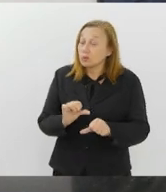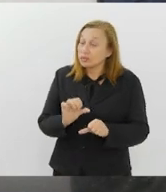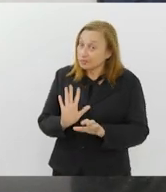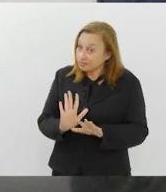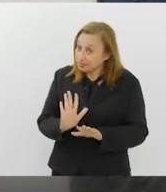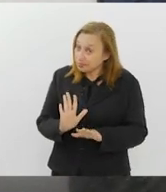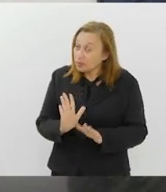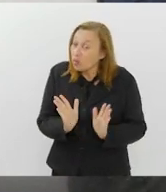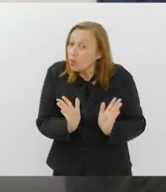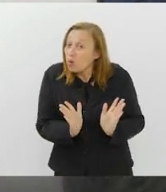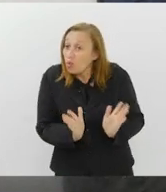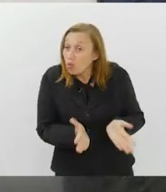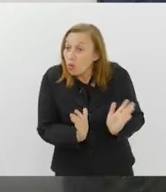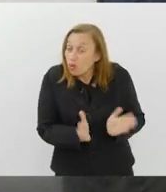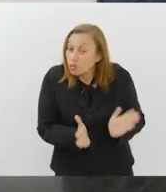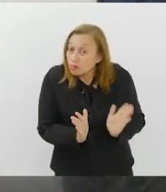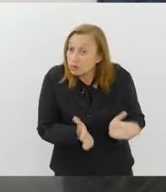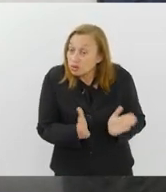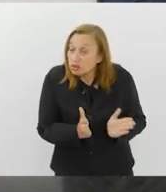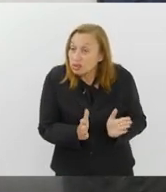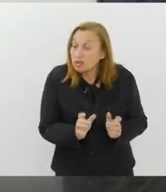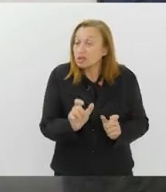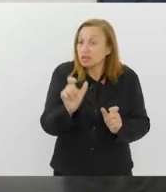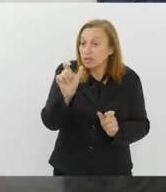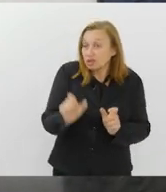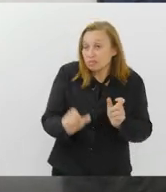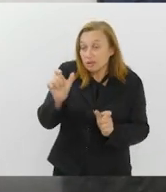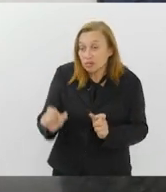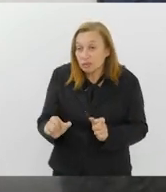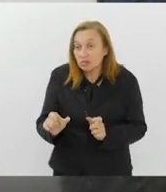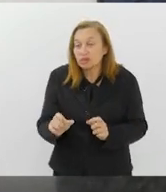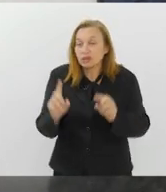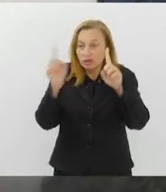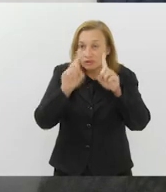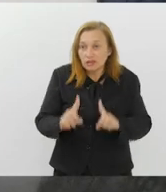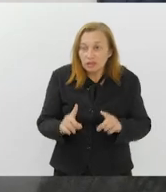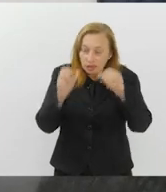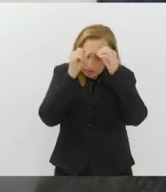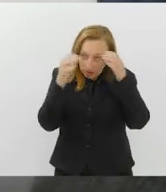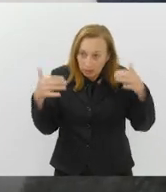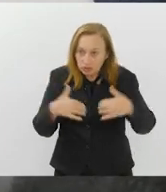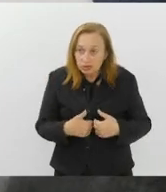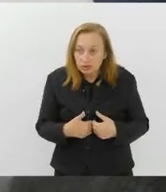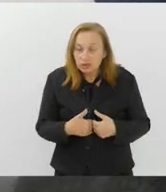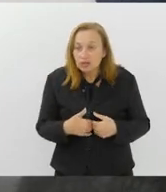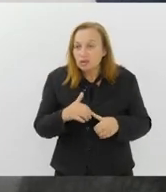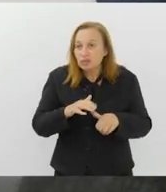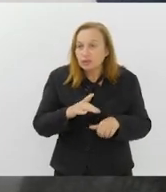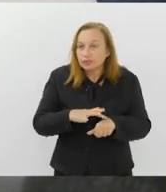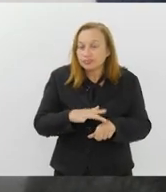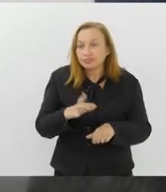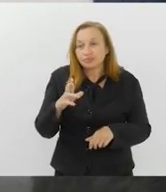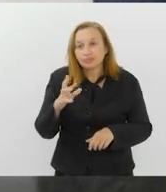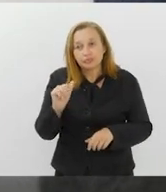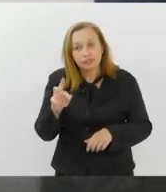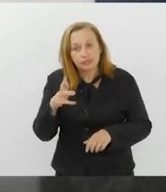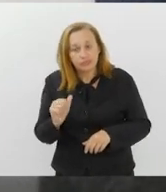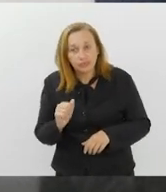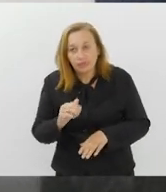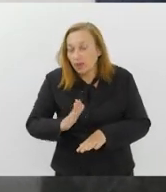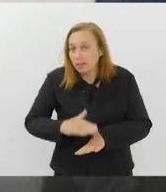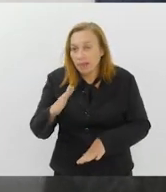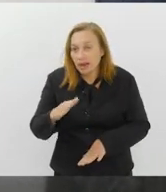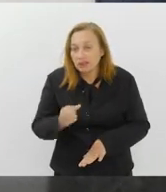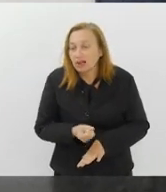Porque hoje as pessoas com deficiência, autismo, pessoas com doenças raras. Hoje estão aparecendo muito mais,